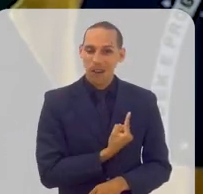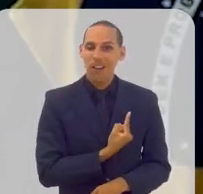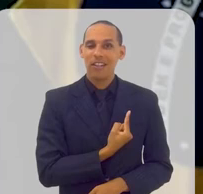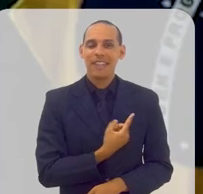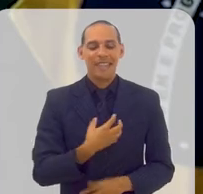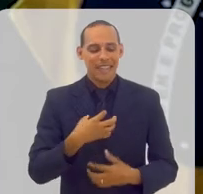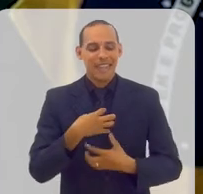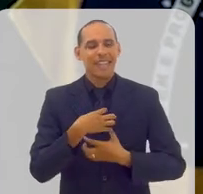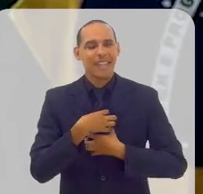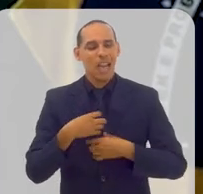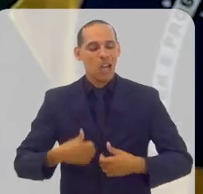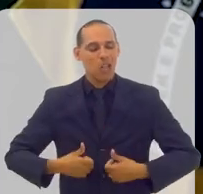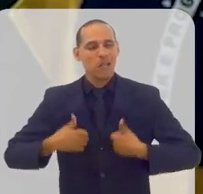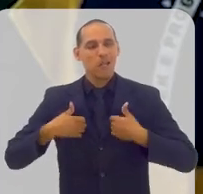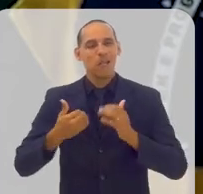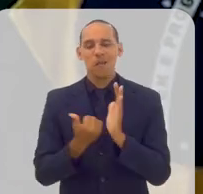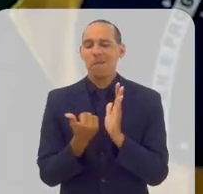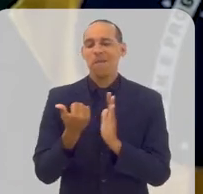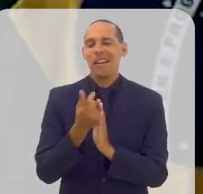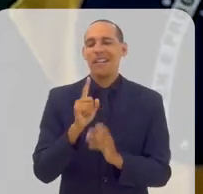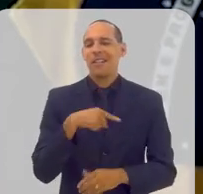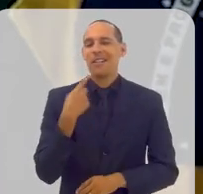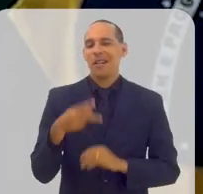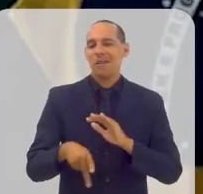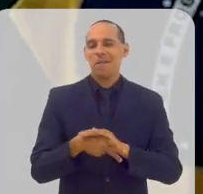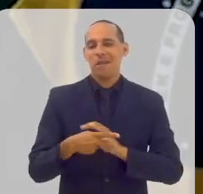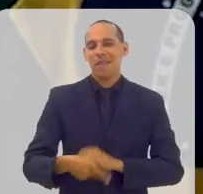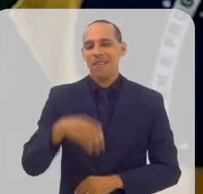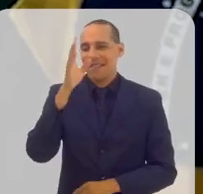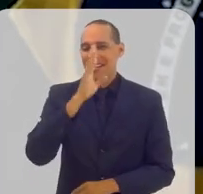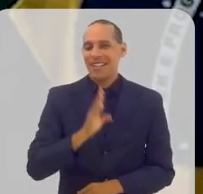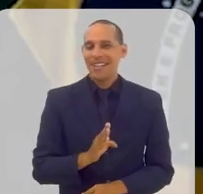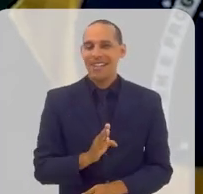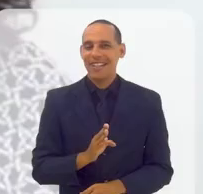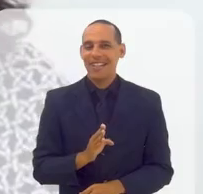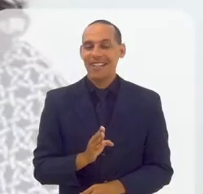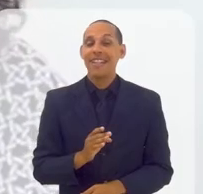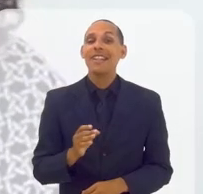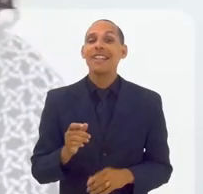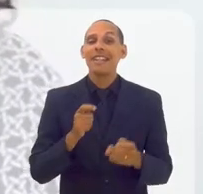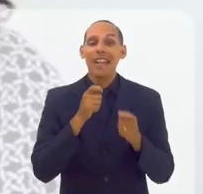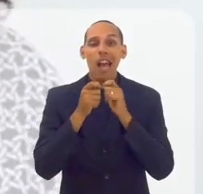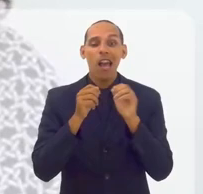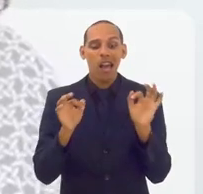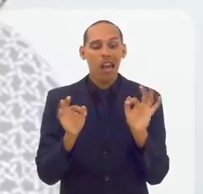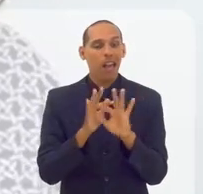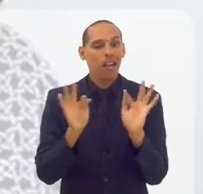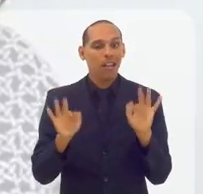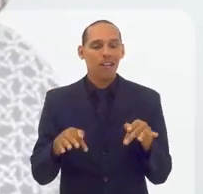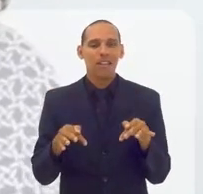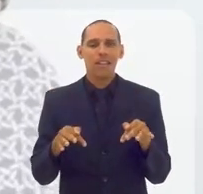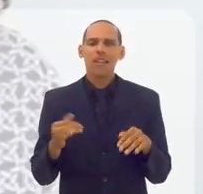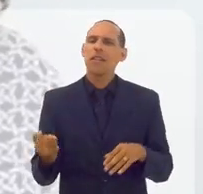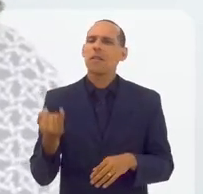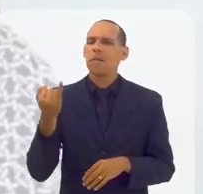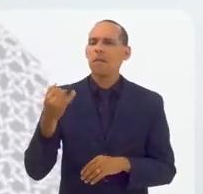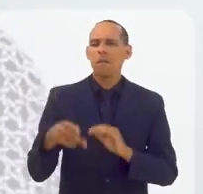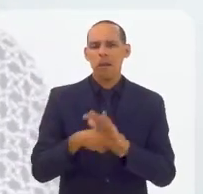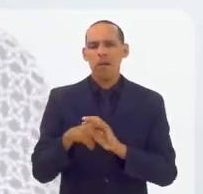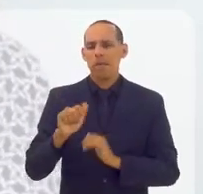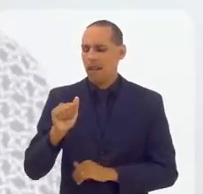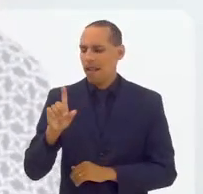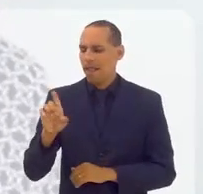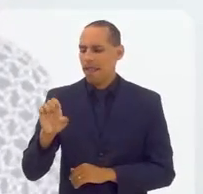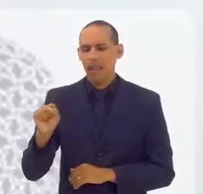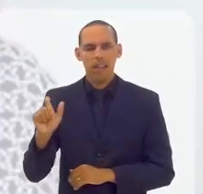sintamos cada vez mais orgulho de sermos brasileiros. E para finalizar aqui a nossa entrevista, qual a importância